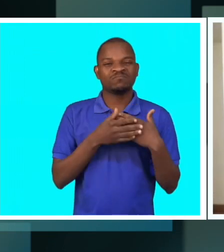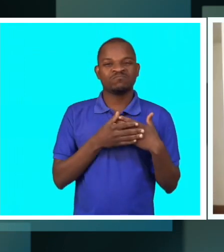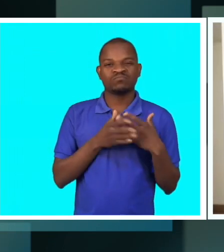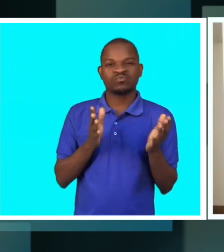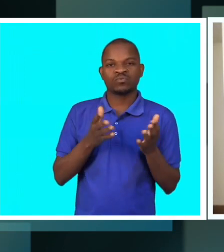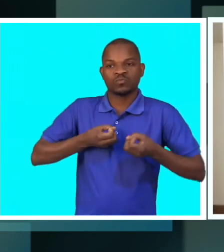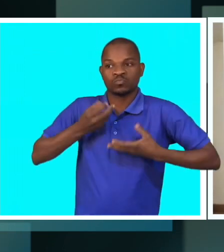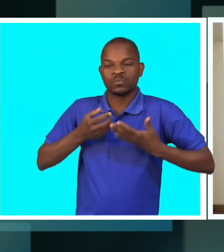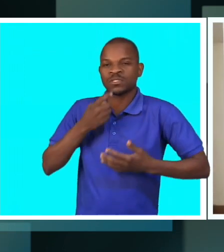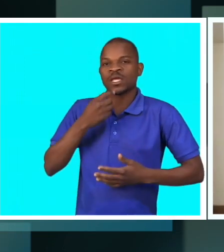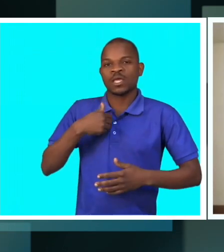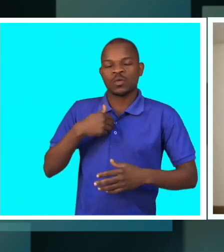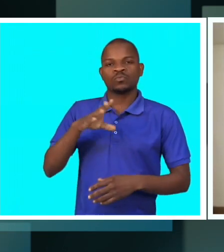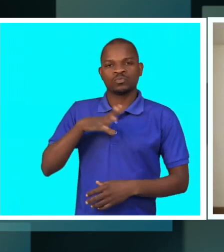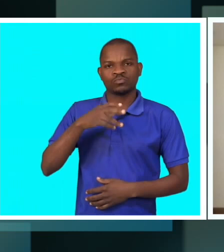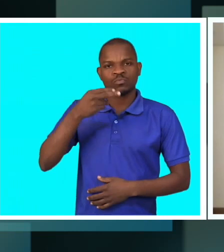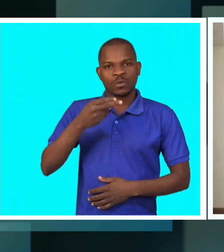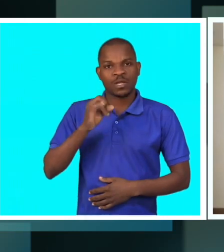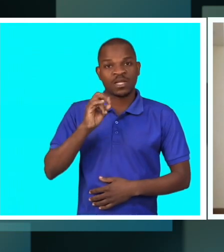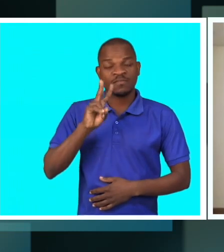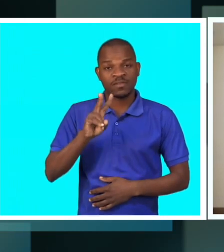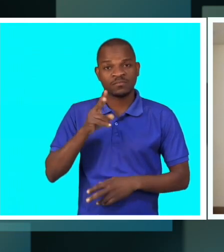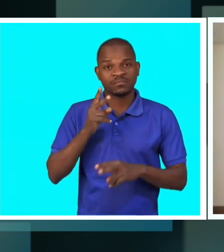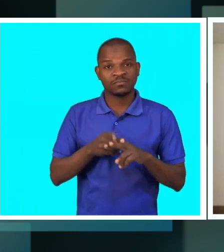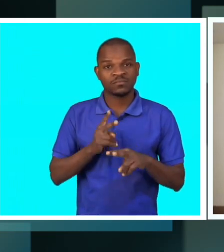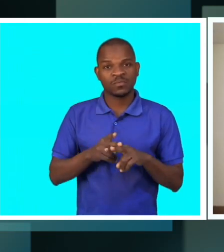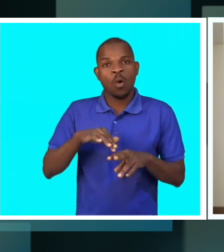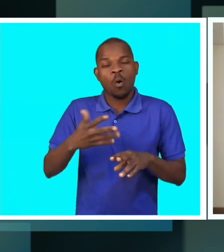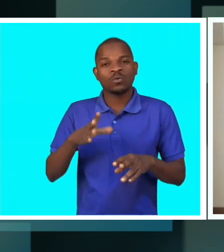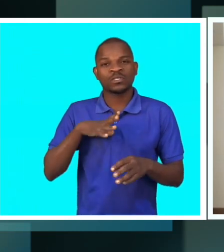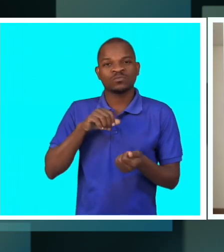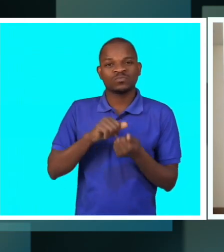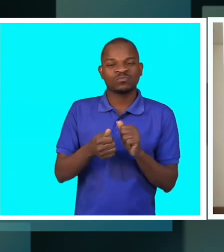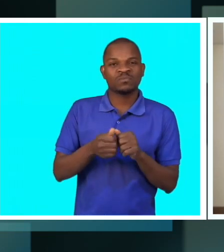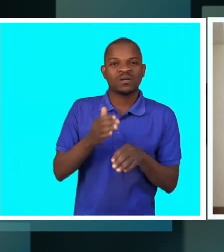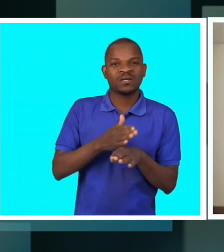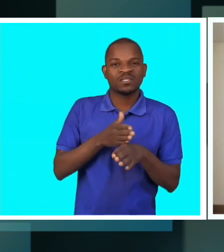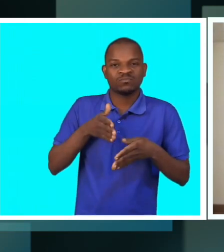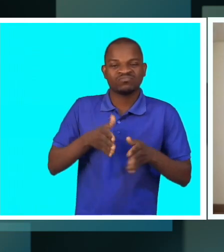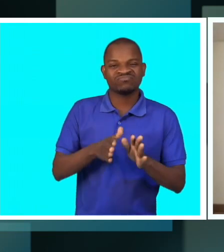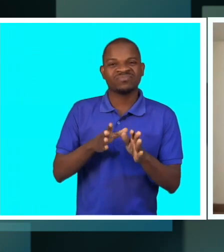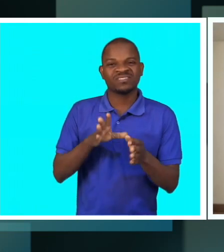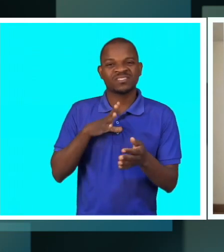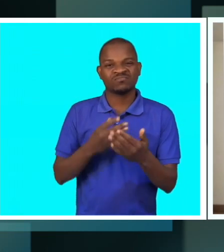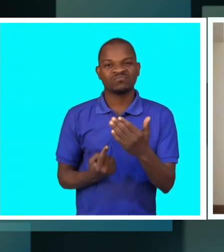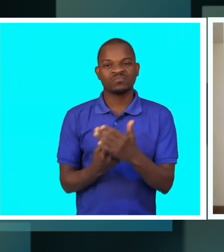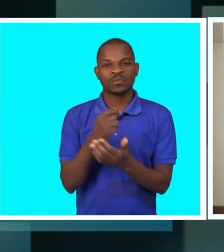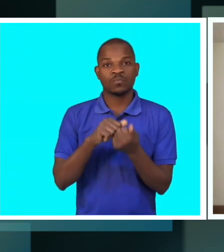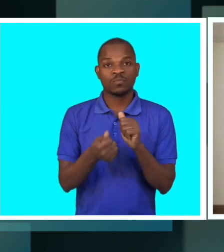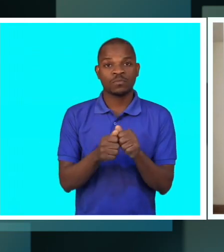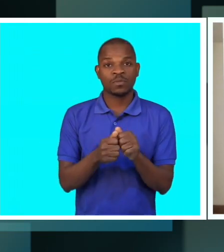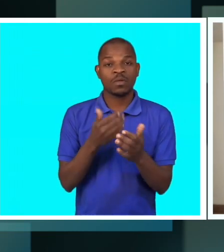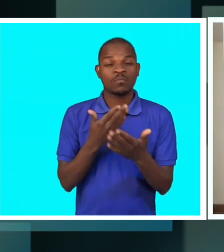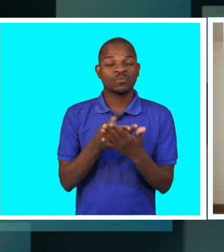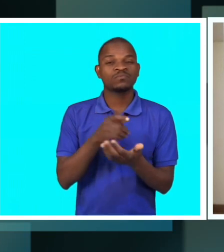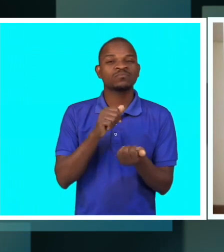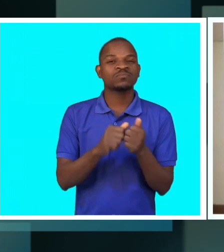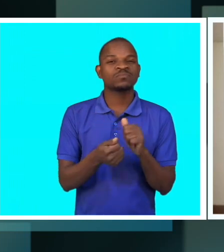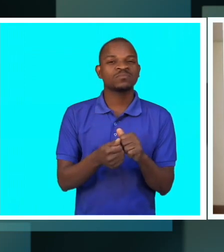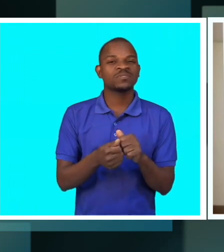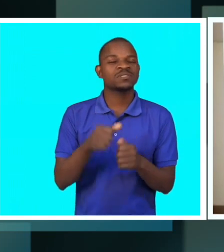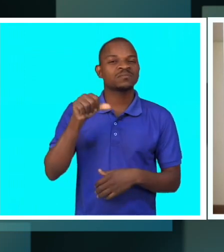para eles se abrirem e dizer que é um ser positivo, assumir que é ser positivo ou assumir que tem um problema difícil, tratando-se agora, atendendo considerando que